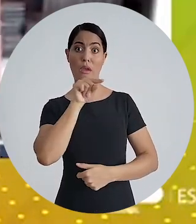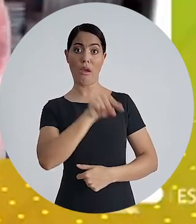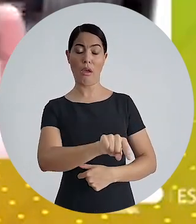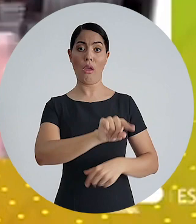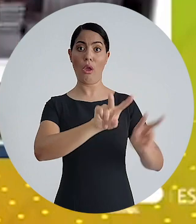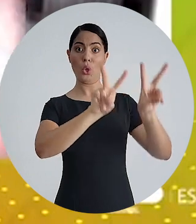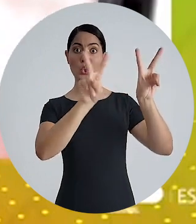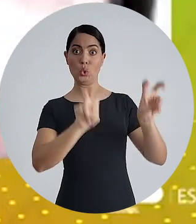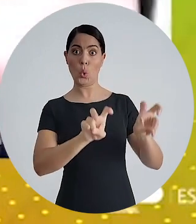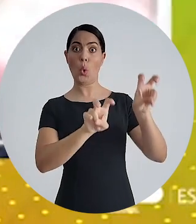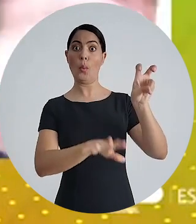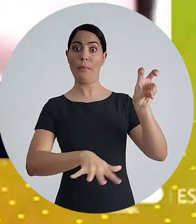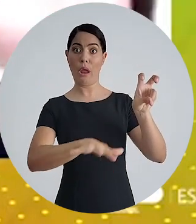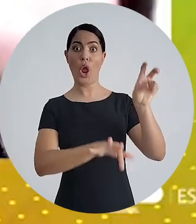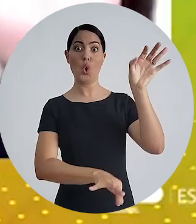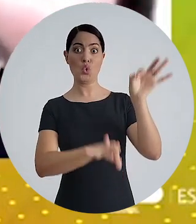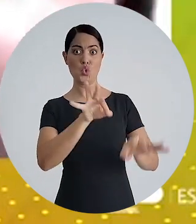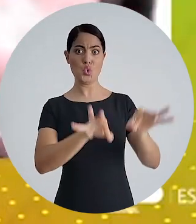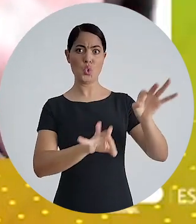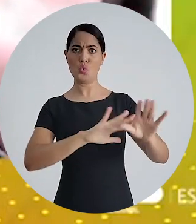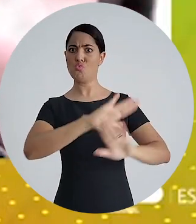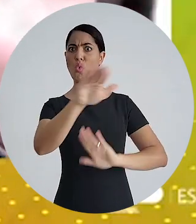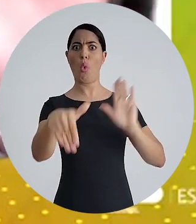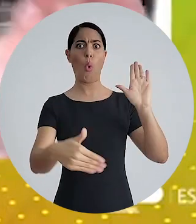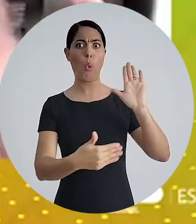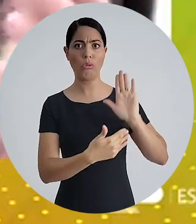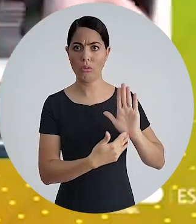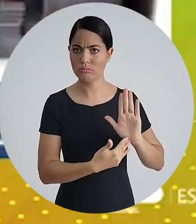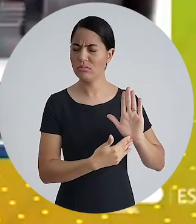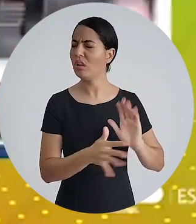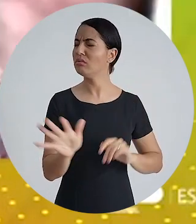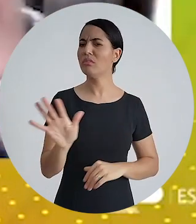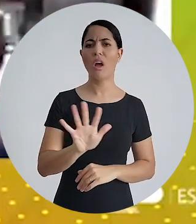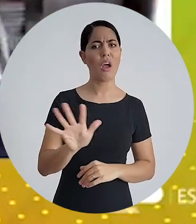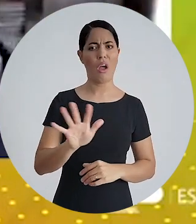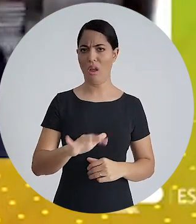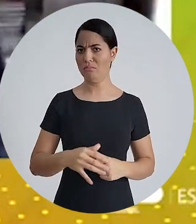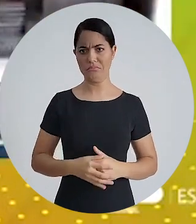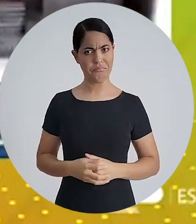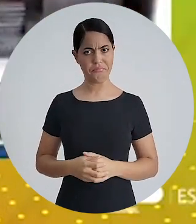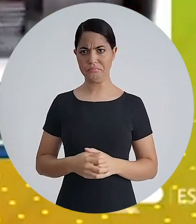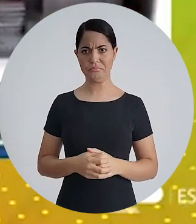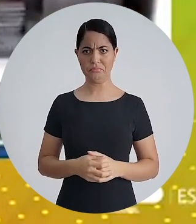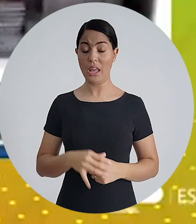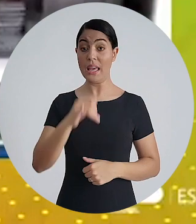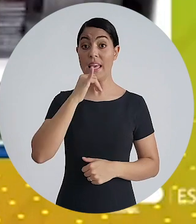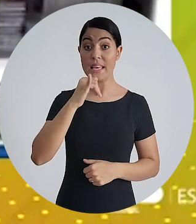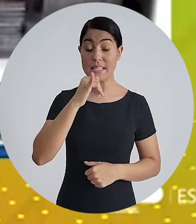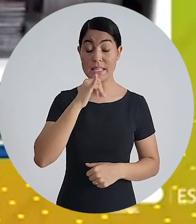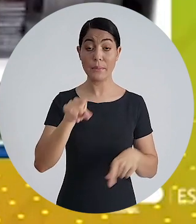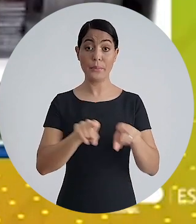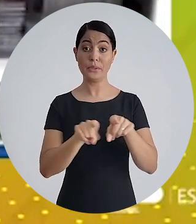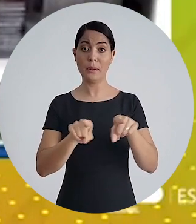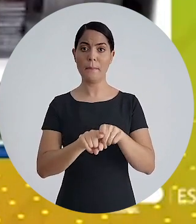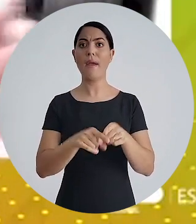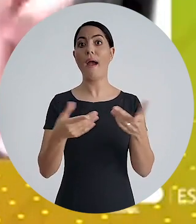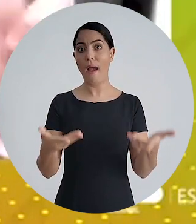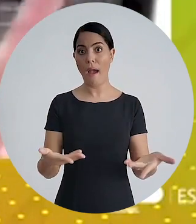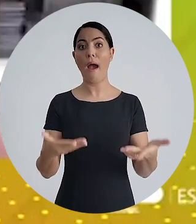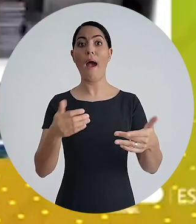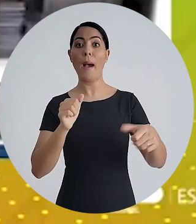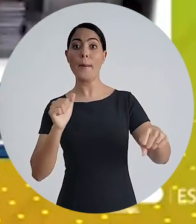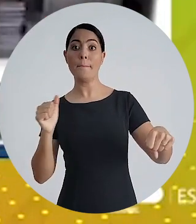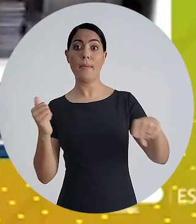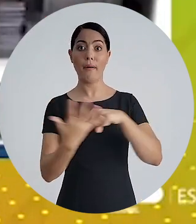de princípio jurídico absoluto. Não significa que você vai invocar a pandemia como um